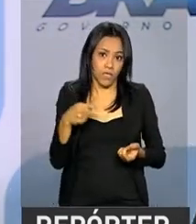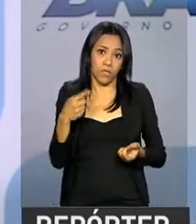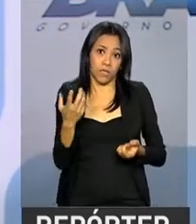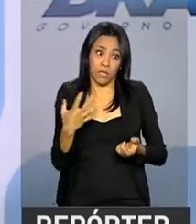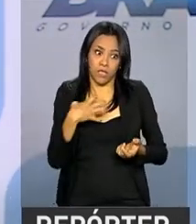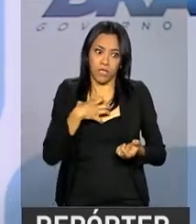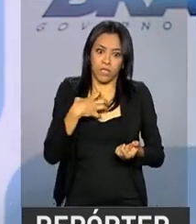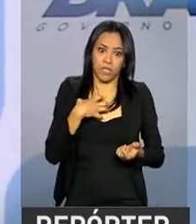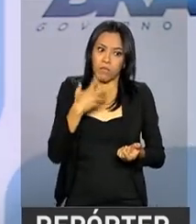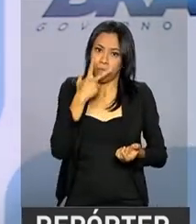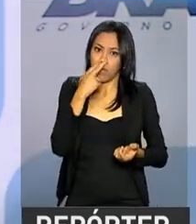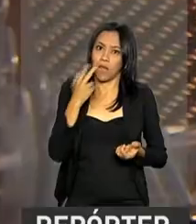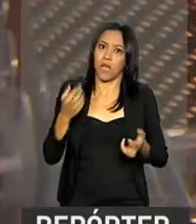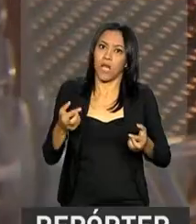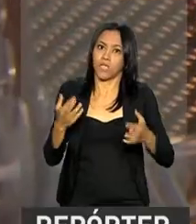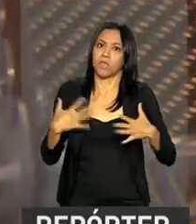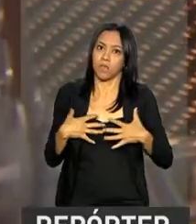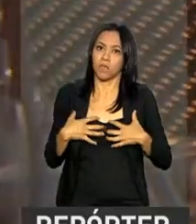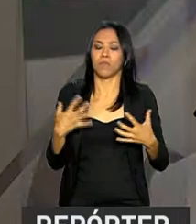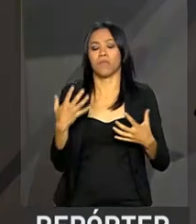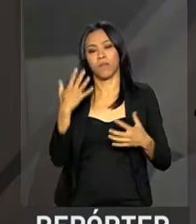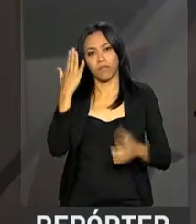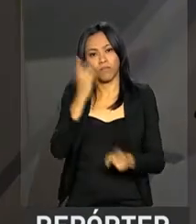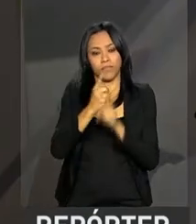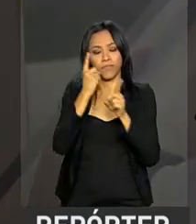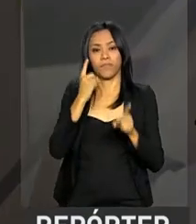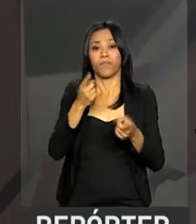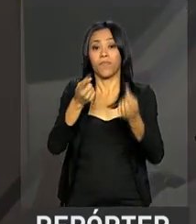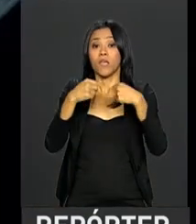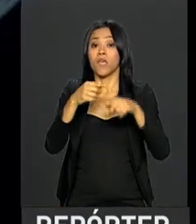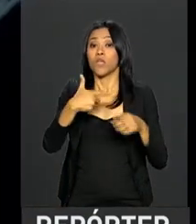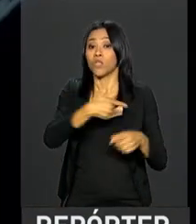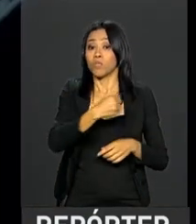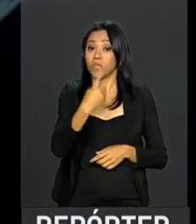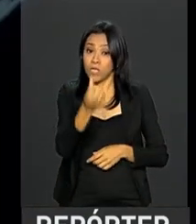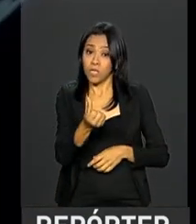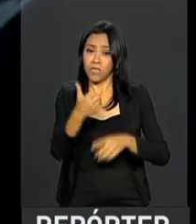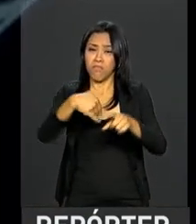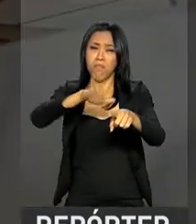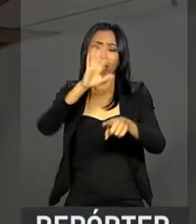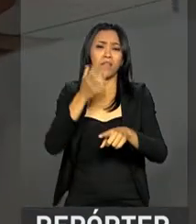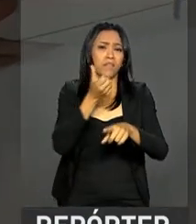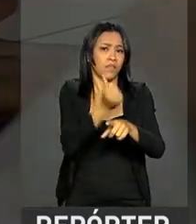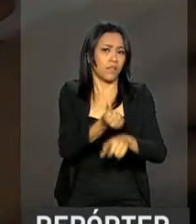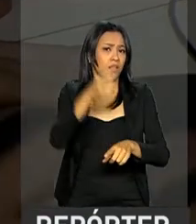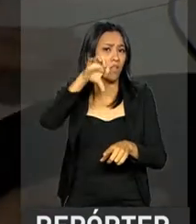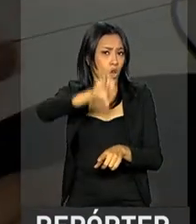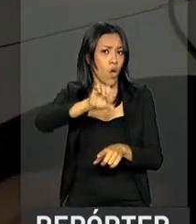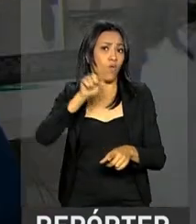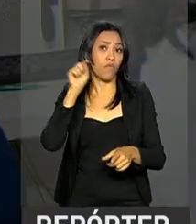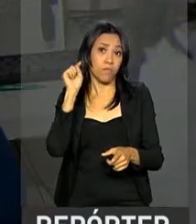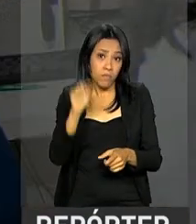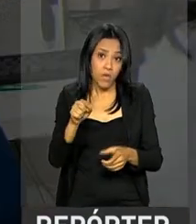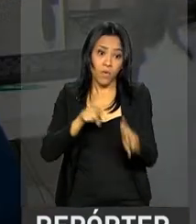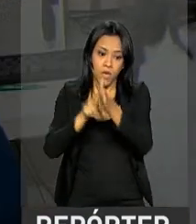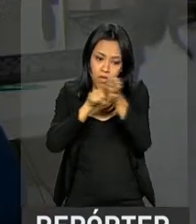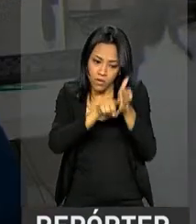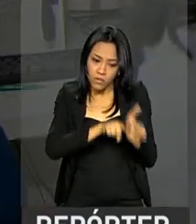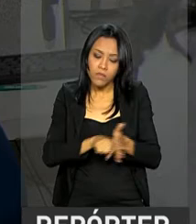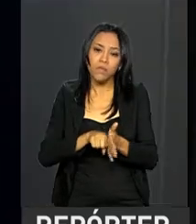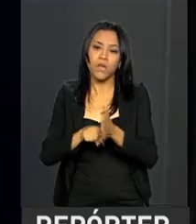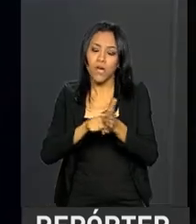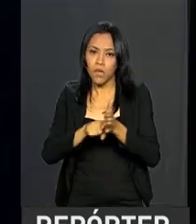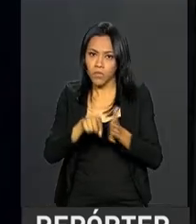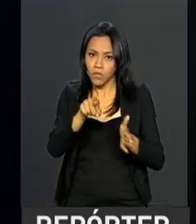existe sobre casos de câncer de mama em 2016 foram feitos mais de 69 mil exames auxiliares no